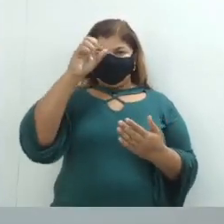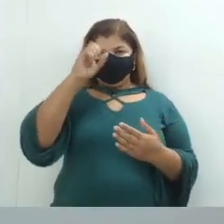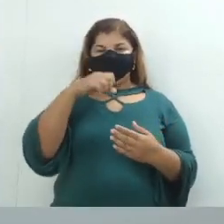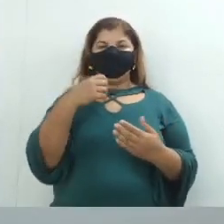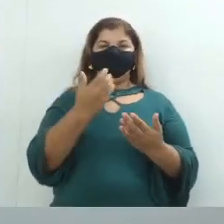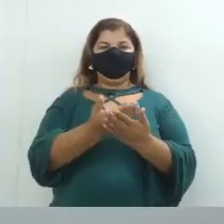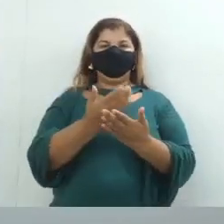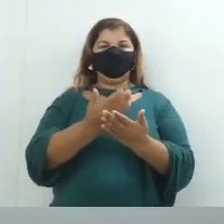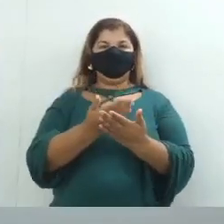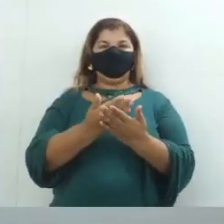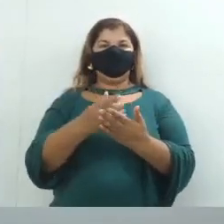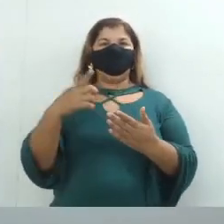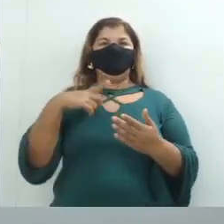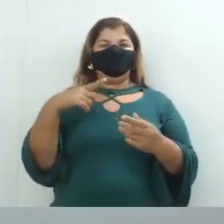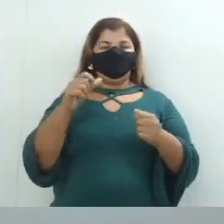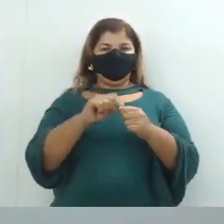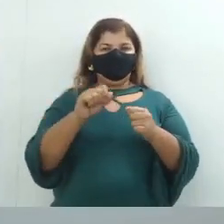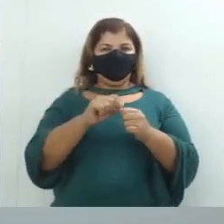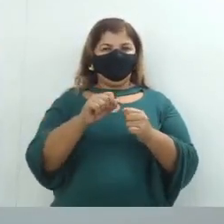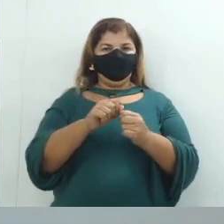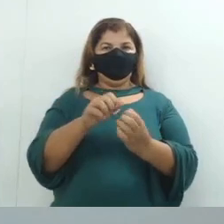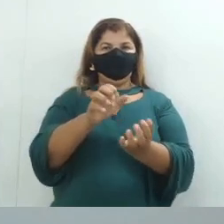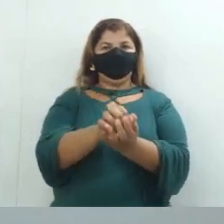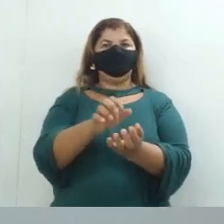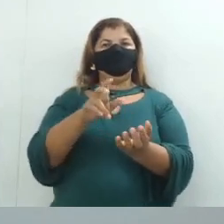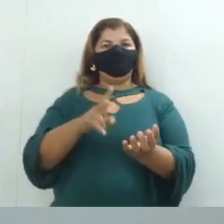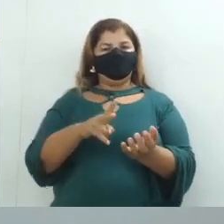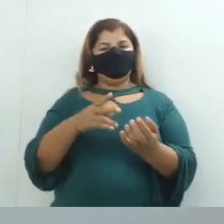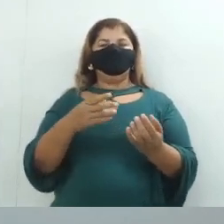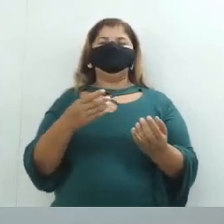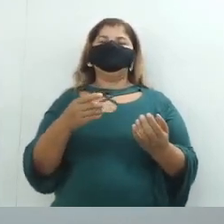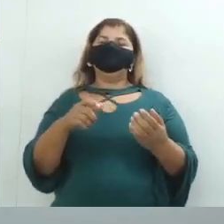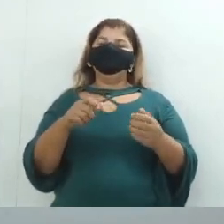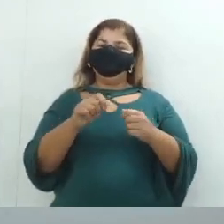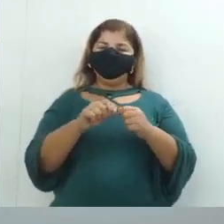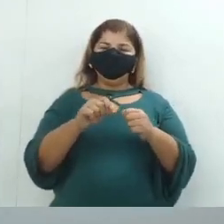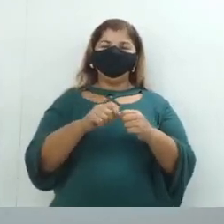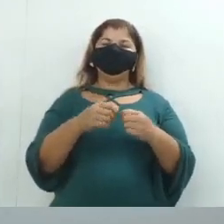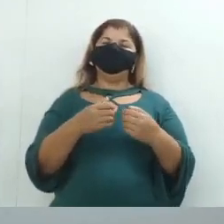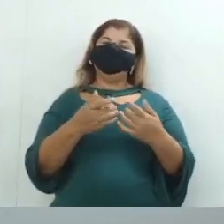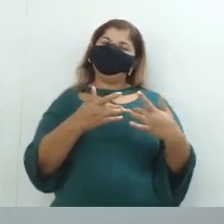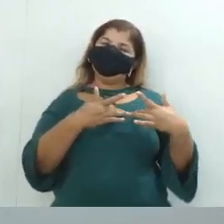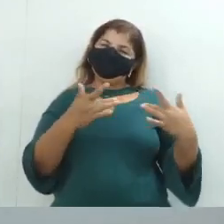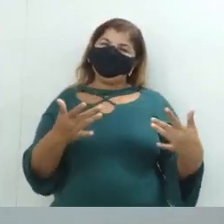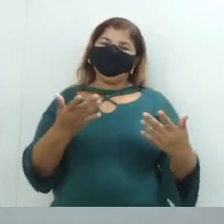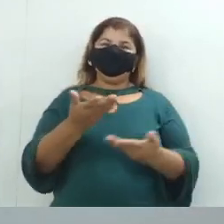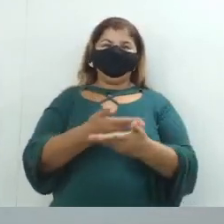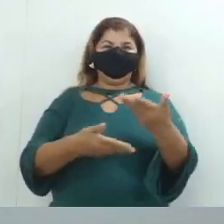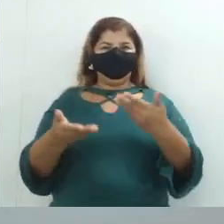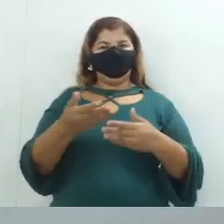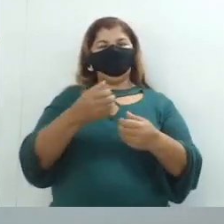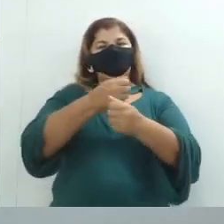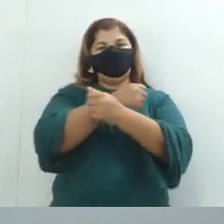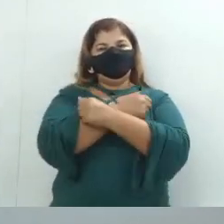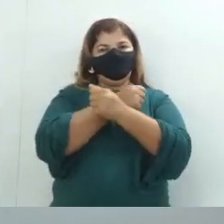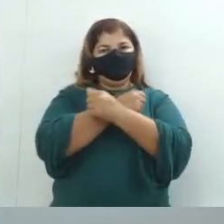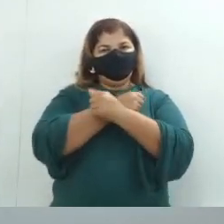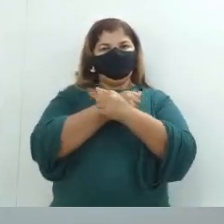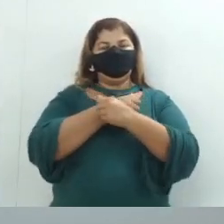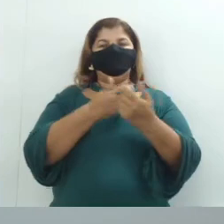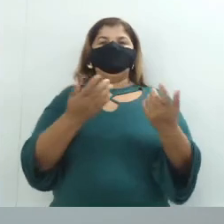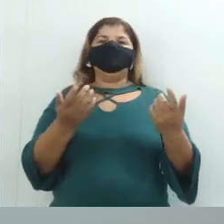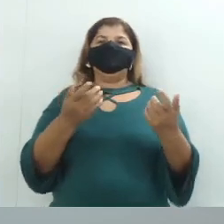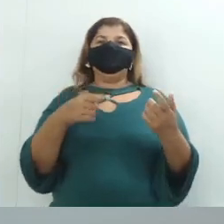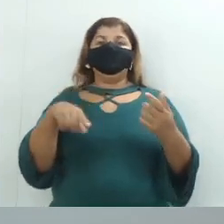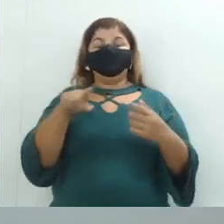essas aulas que estamos aqui fazendo no Educapé. É tudo com muito carinho, viu? Por isso que a gente está aqui, mandando aquele abraço para vocês, fazendo votos